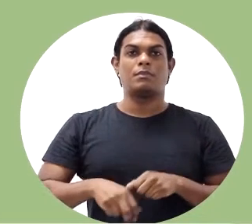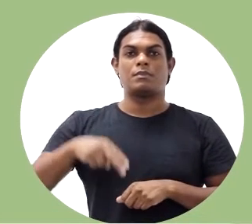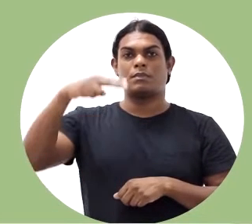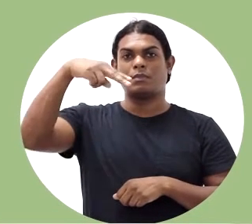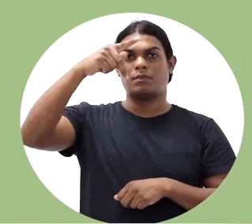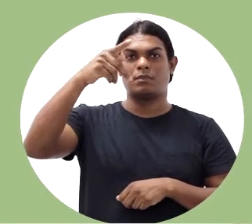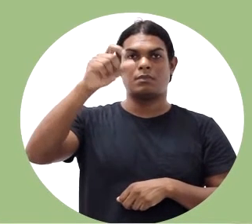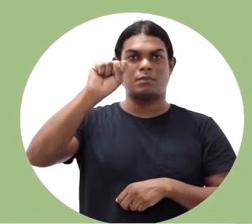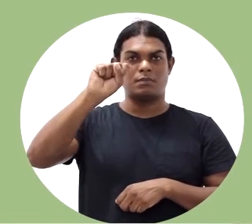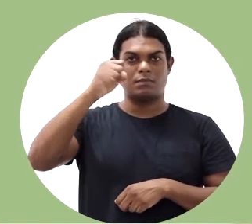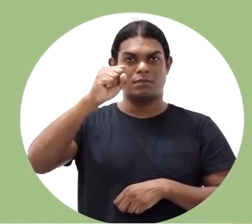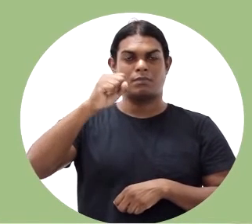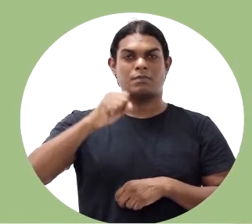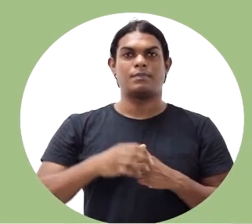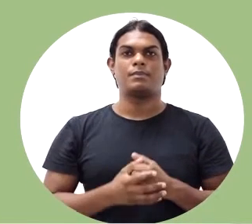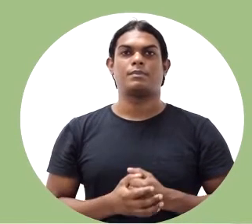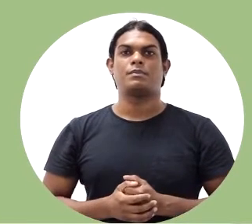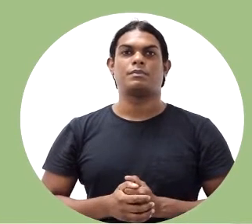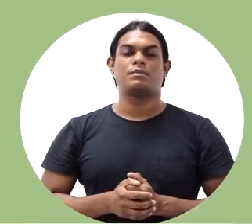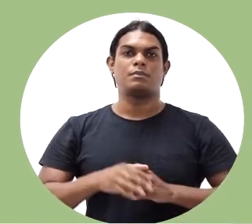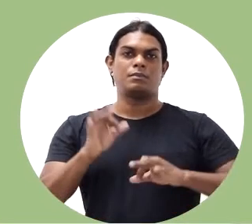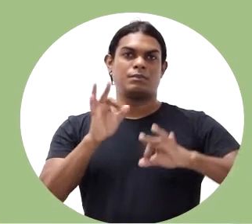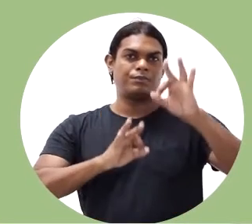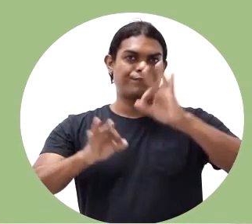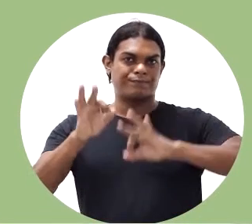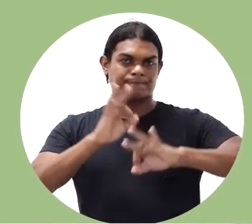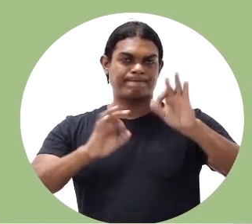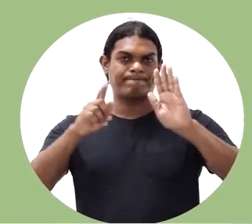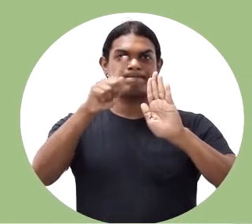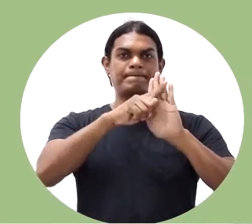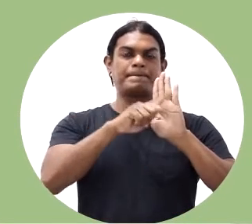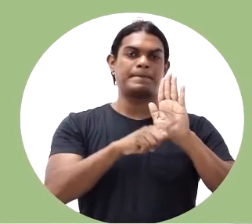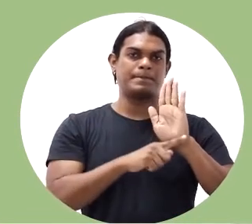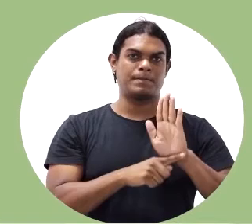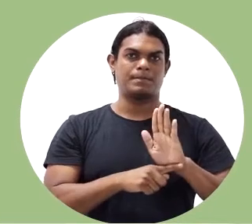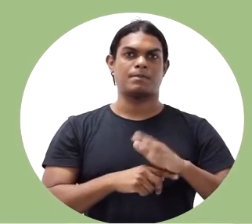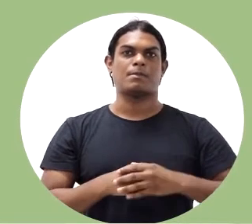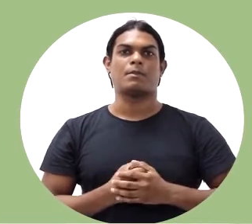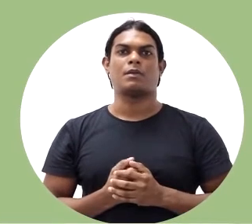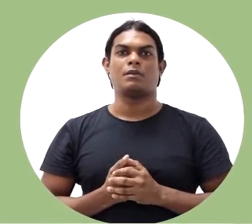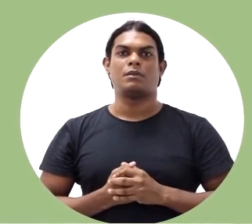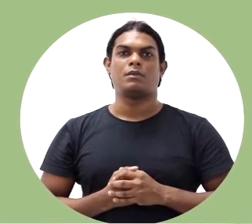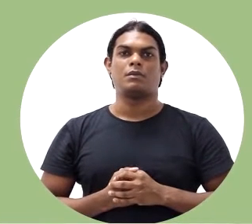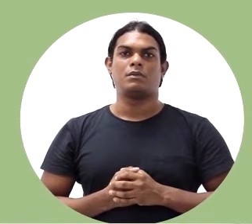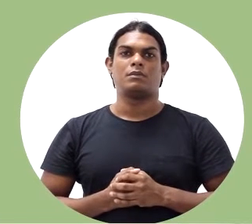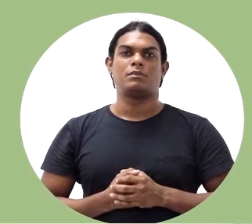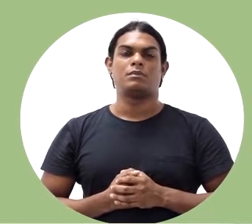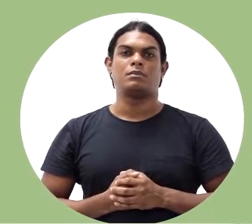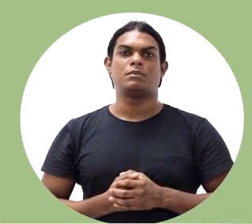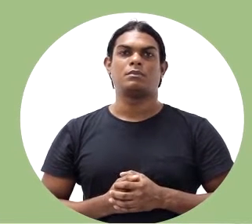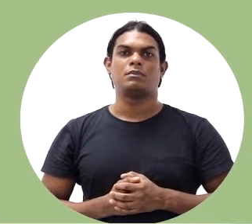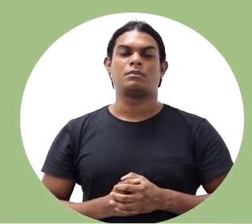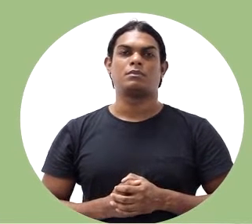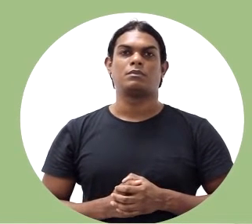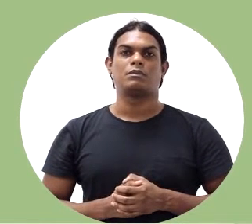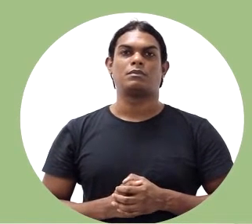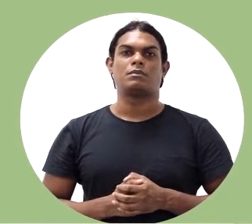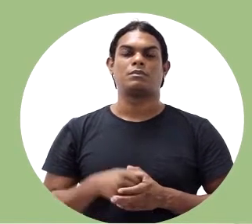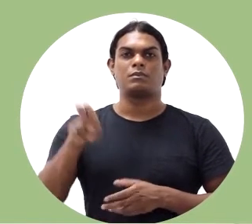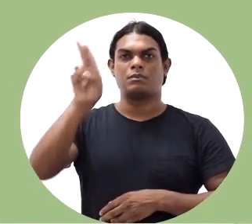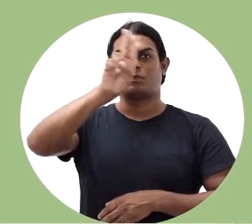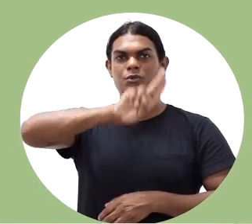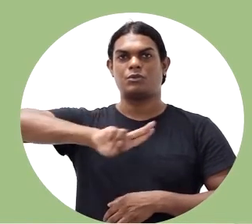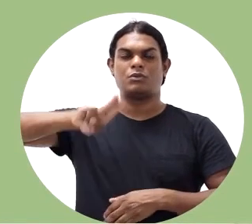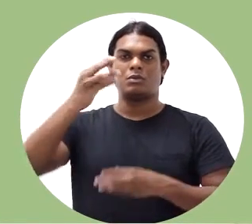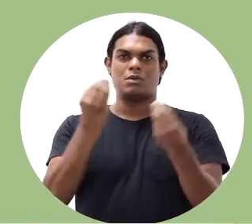um sistema planejamento mestre da produção. Ele costuma ser utilizado como módulo dentro de um sistema ERP, que é